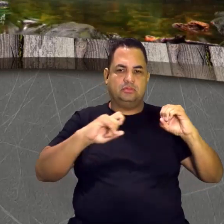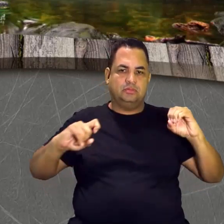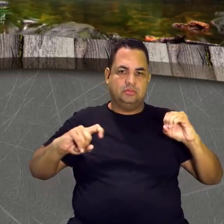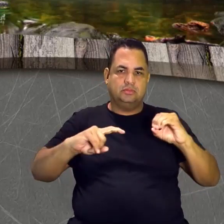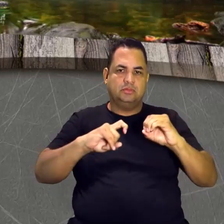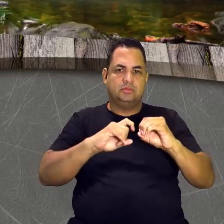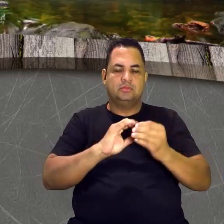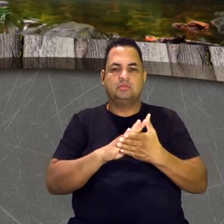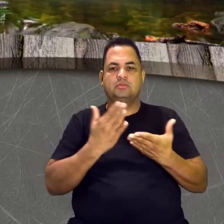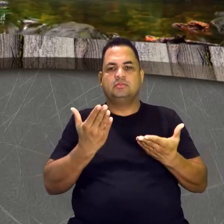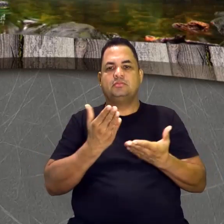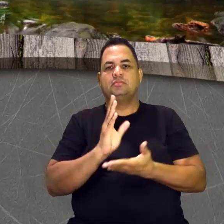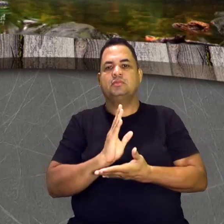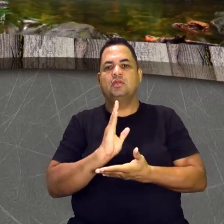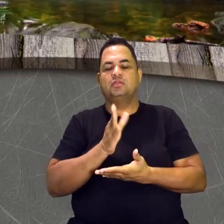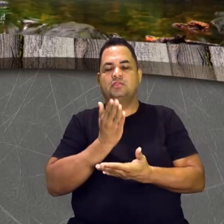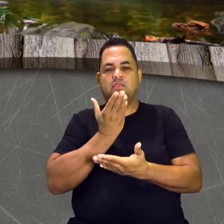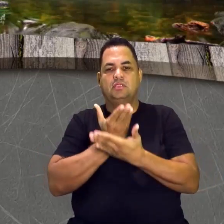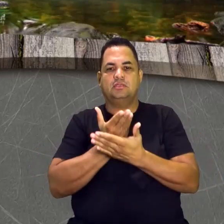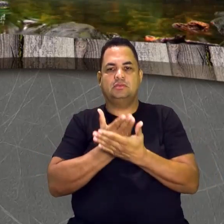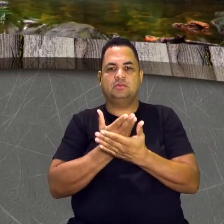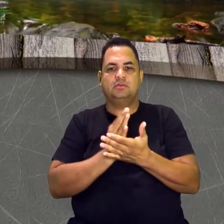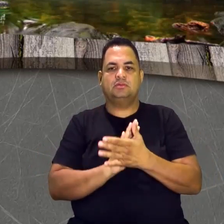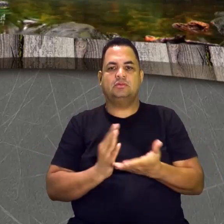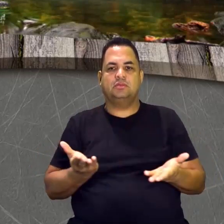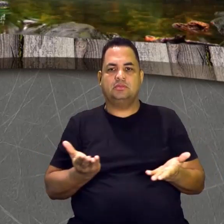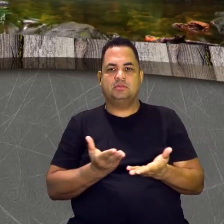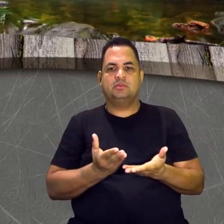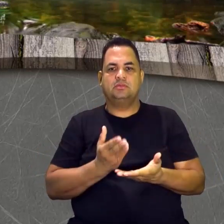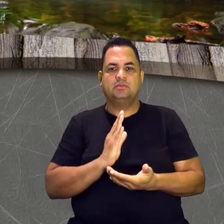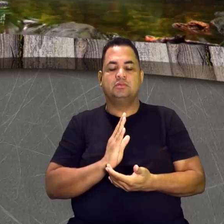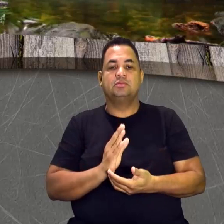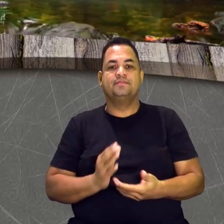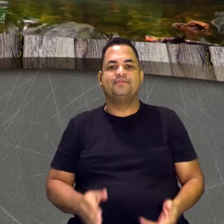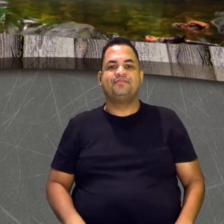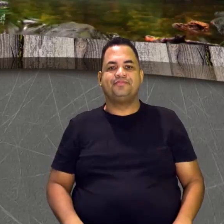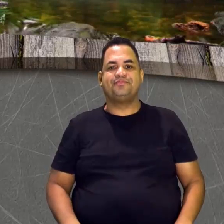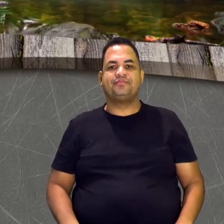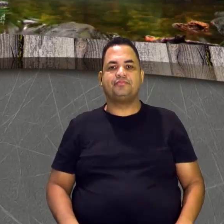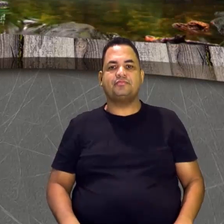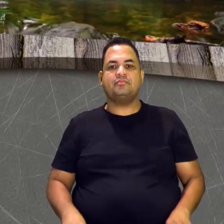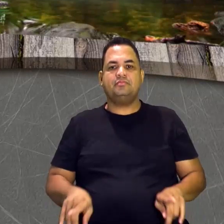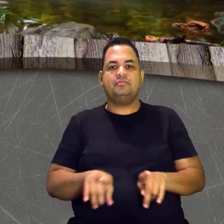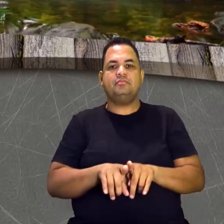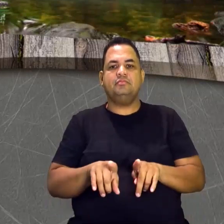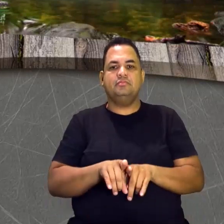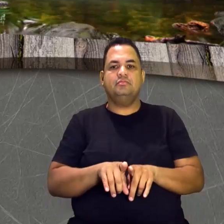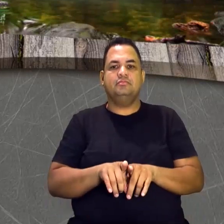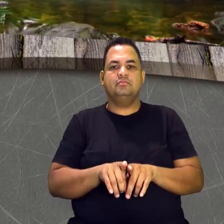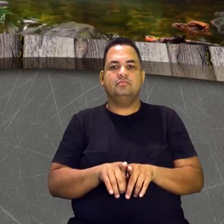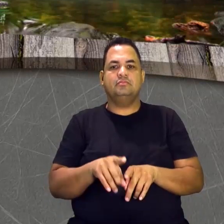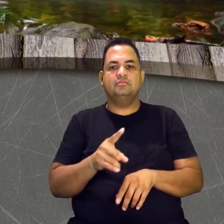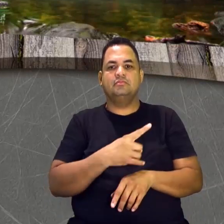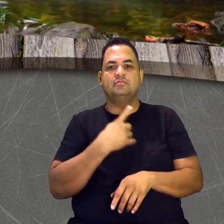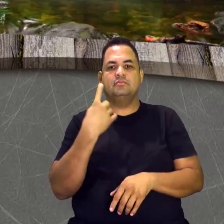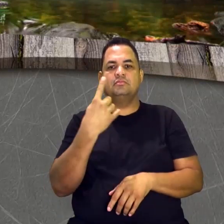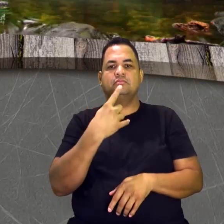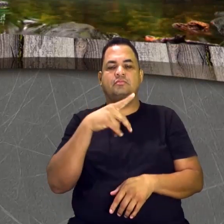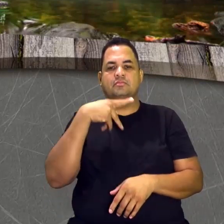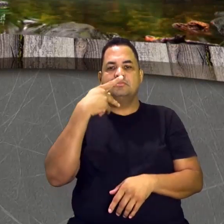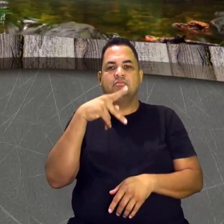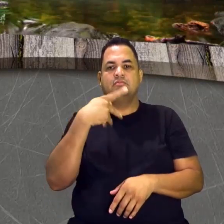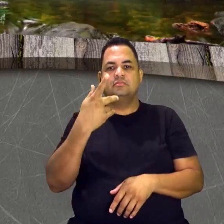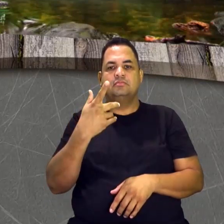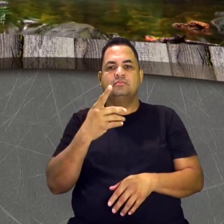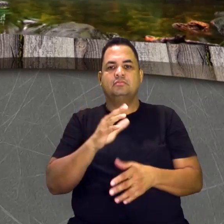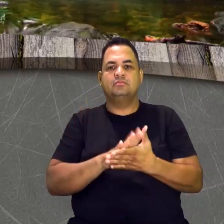ovócito secundário, que nós já vimos aí todo esse processo de gametogênese, não é isso? E também nós vamos falar